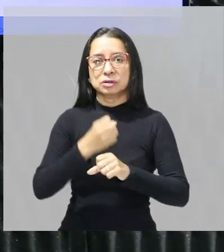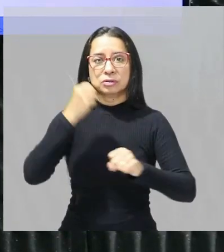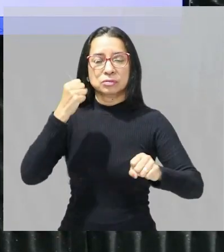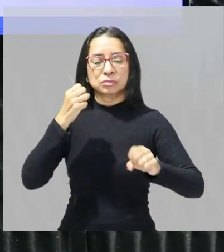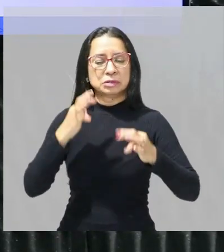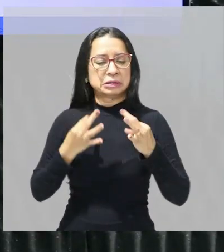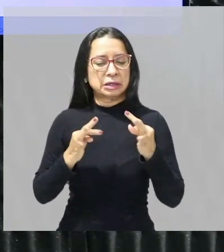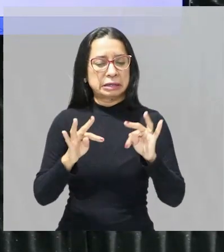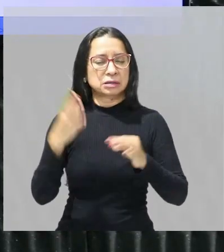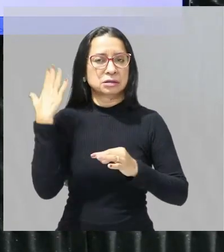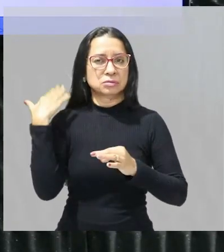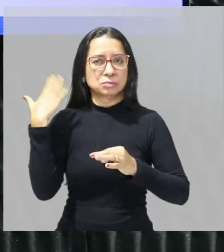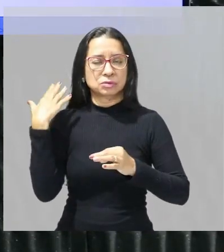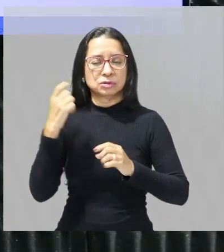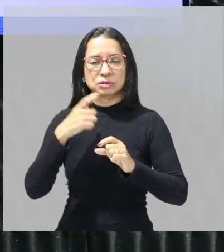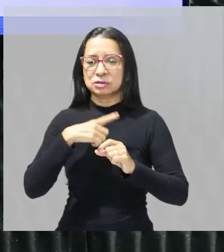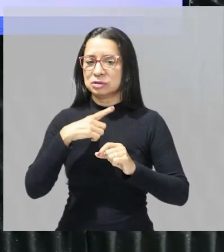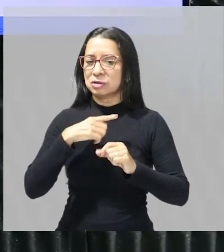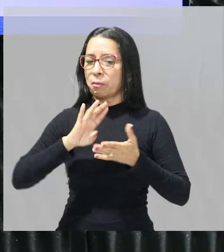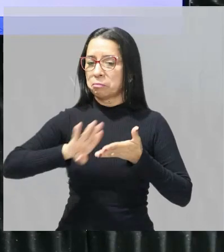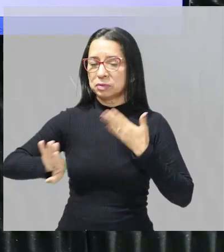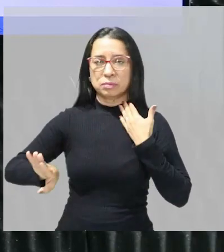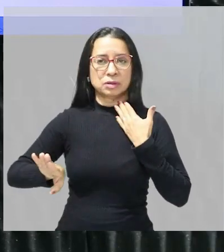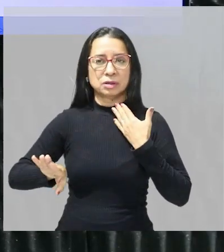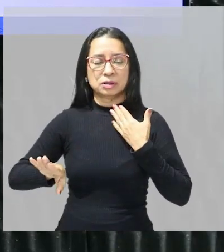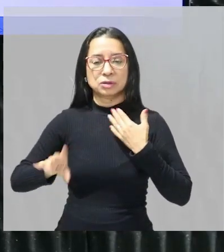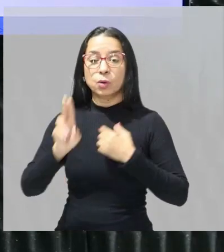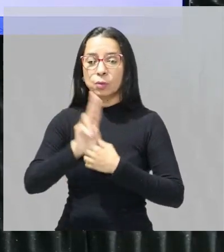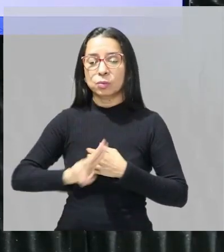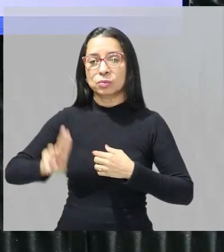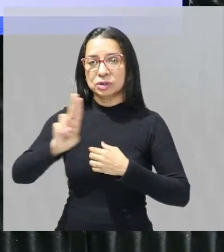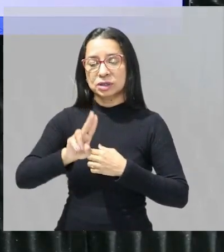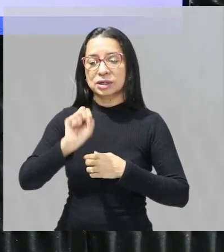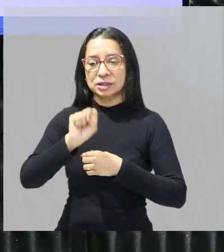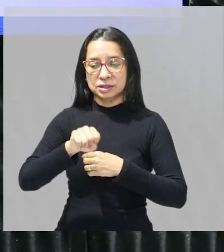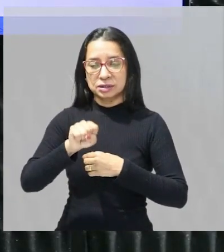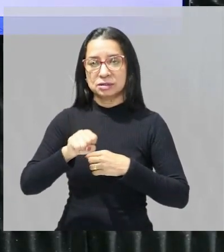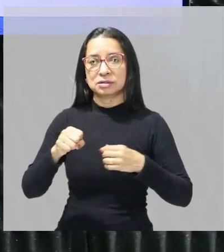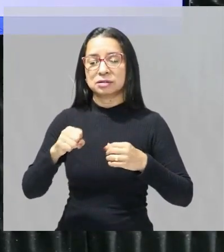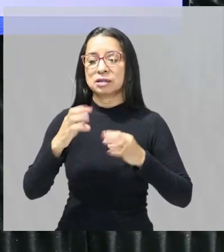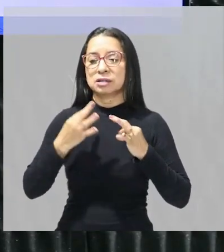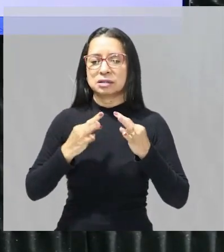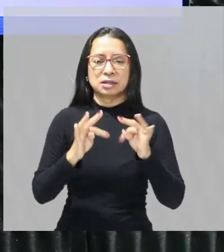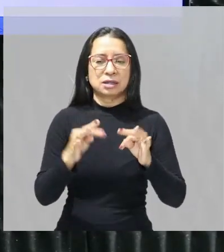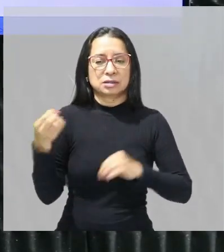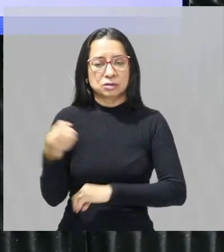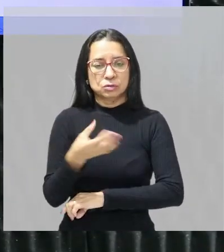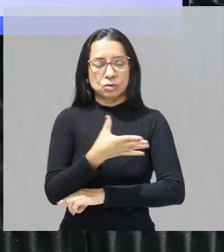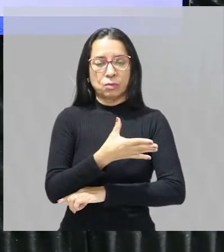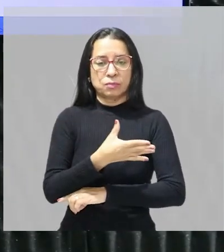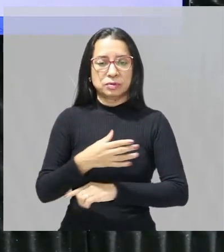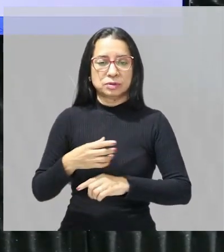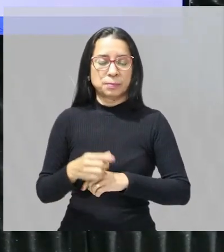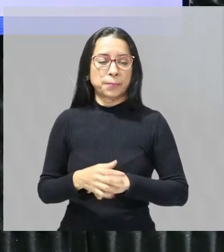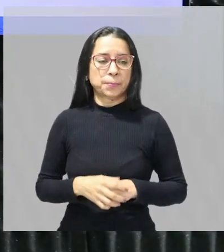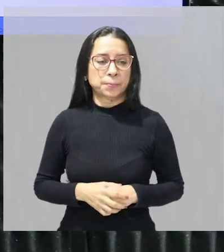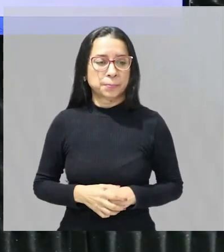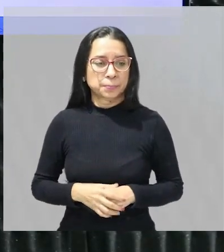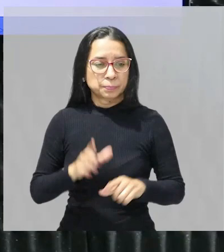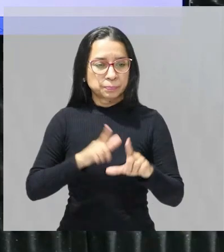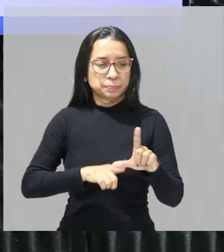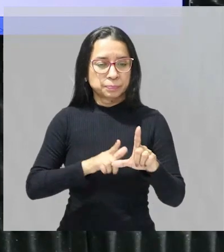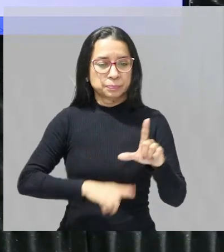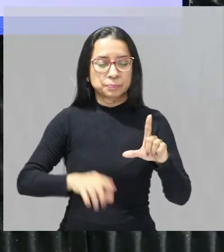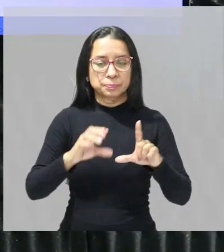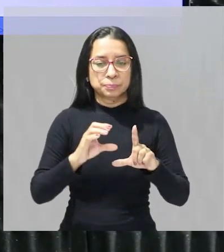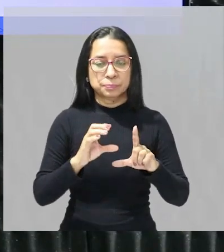ficar de fora, vão se utilizar técnicas modernas, tá certo? Utilizando principalmente maquinário. Errado. Letra C, vai